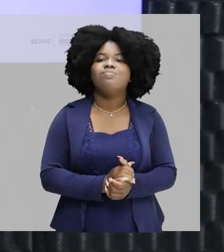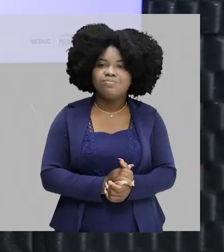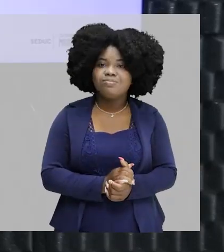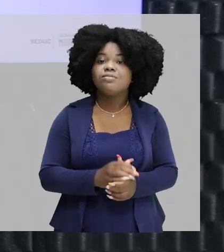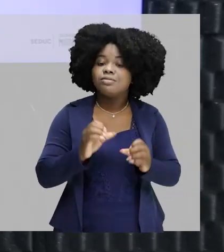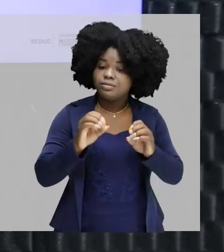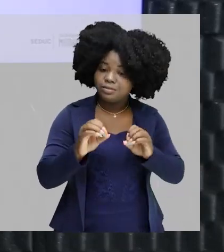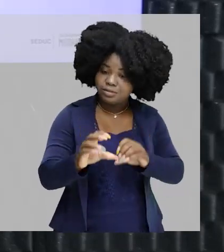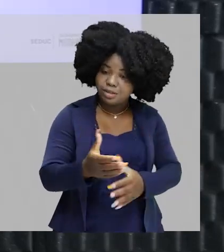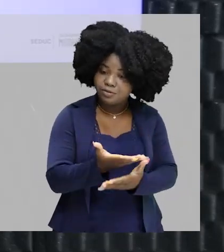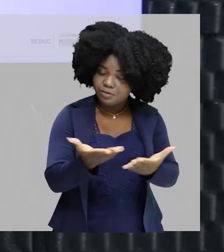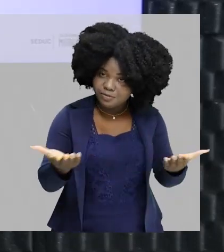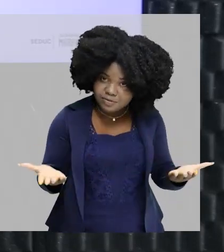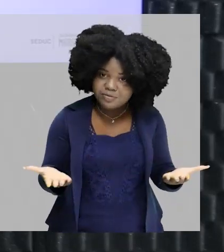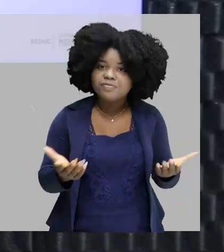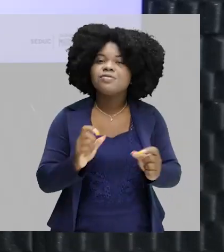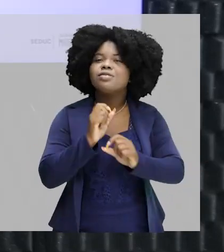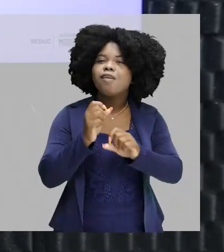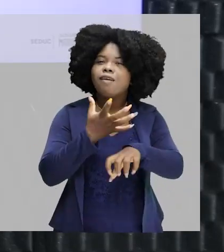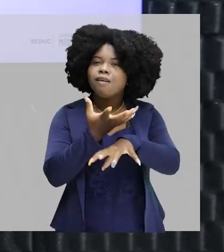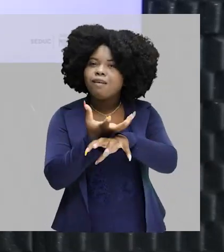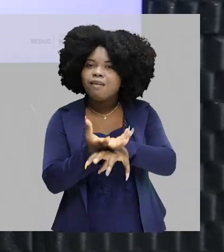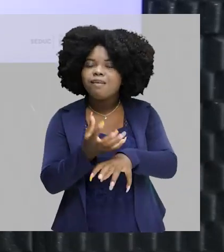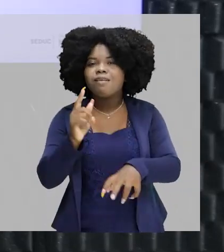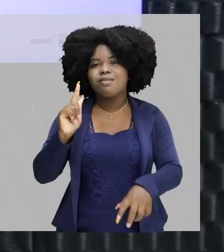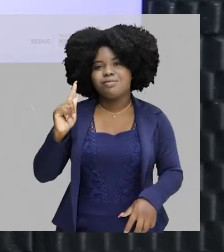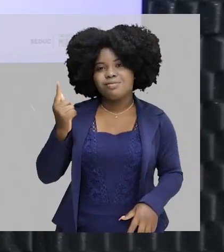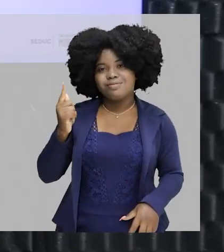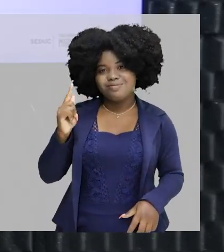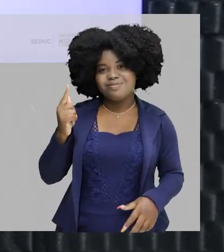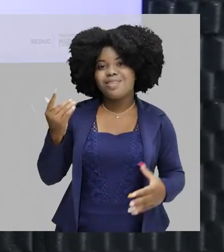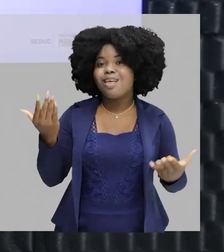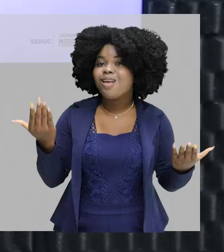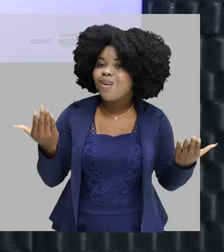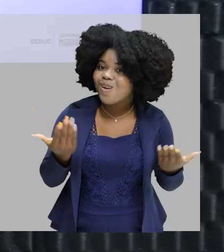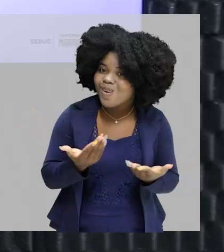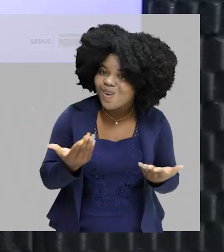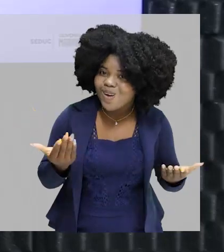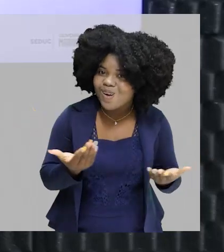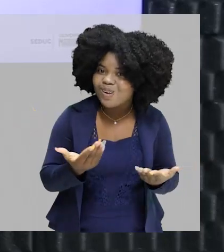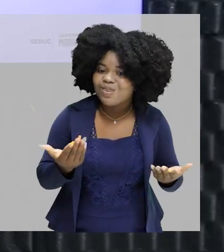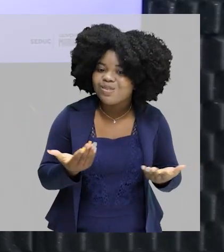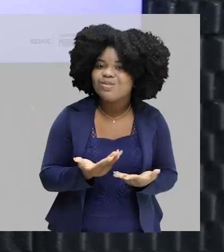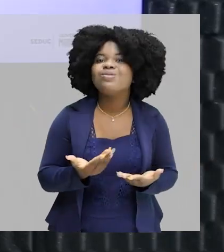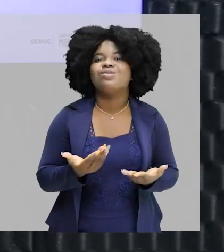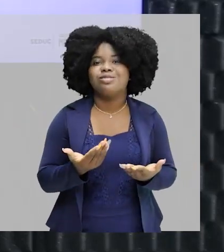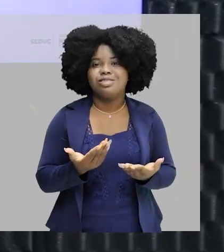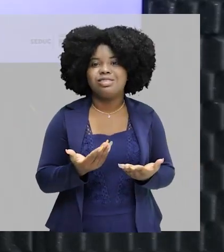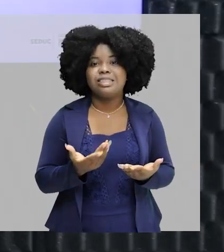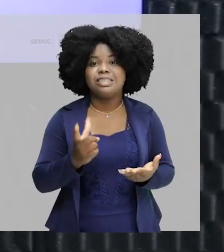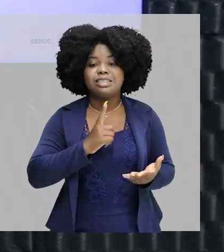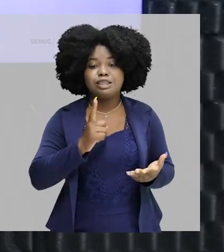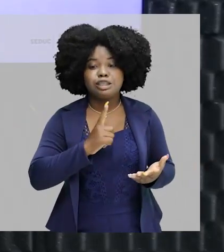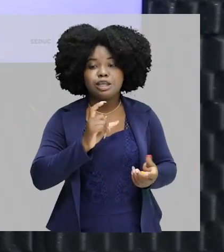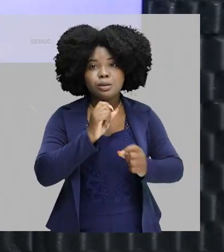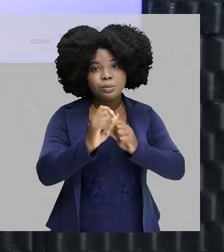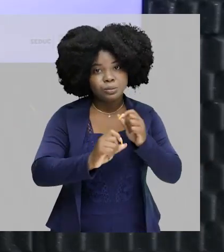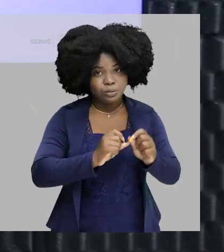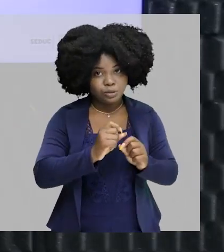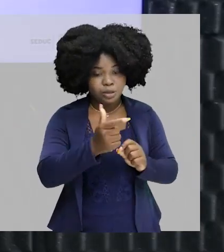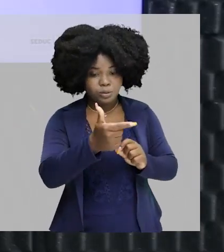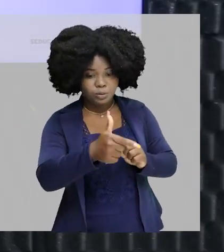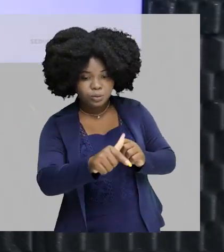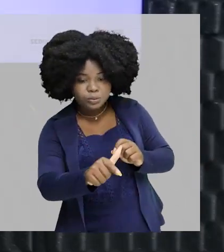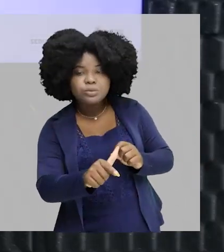belo conhecimento que é a nossa geografia. E hoje nós vamos finalizar aquela temática massa